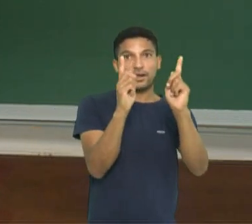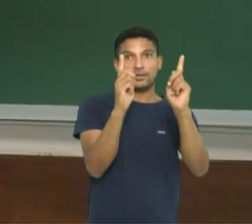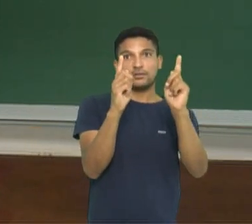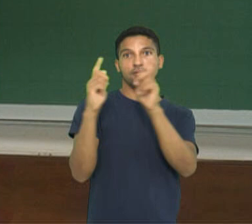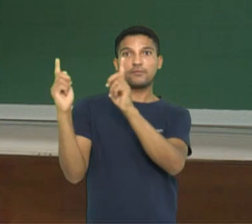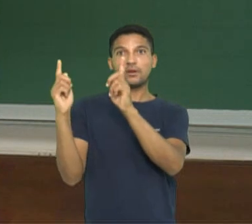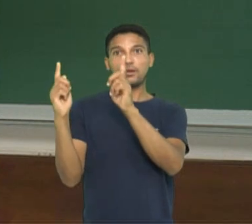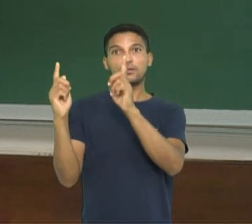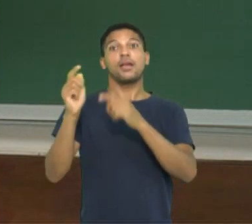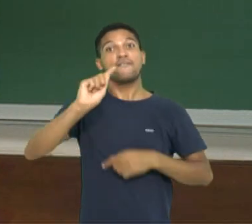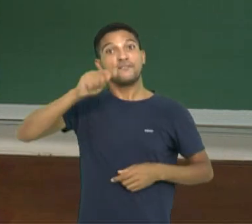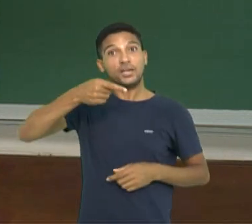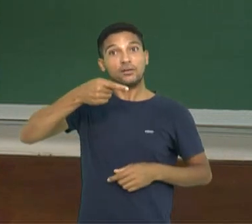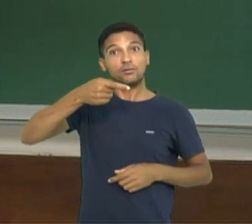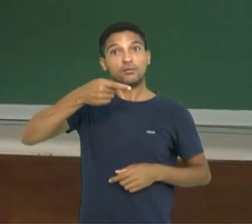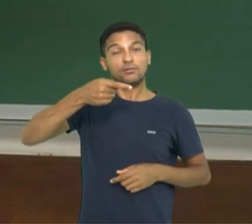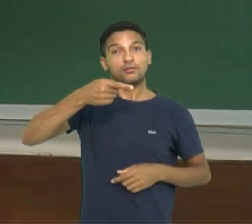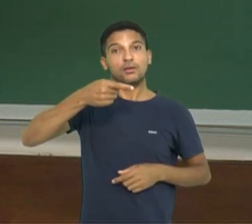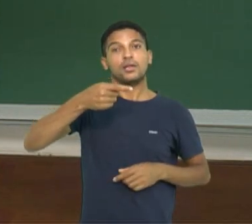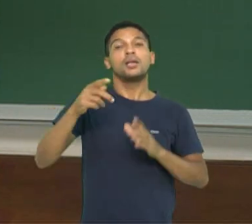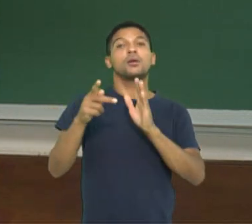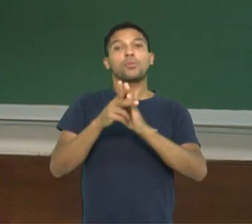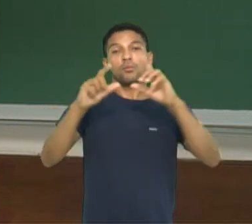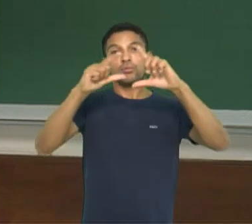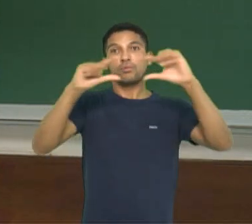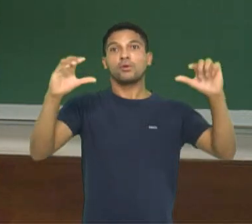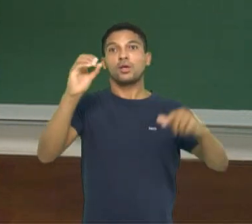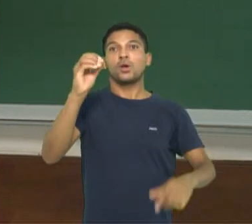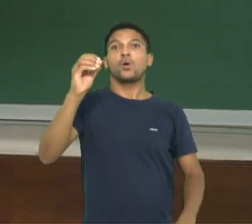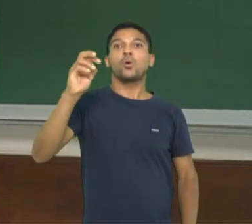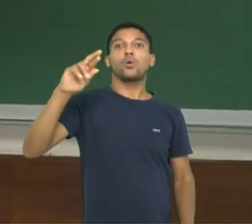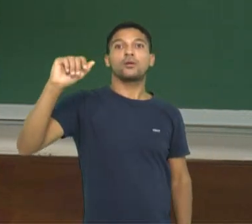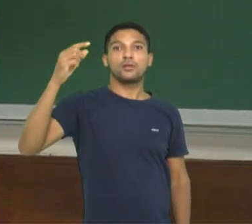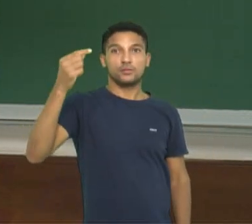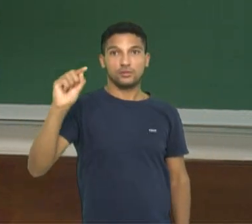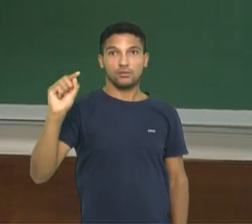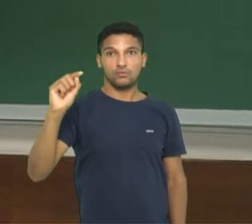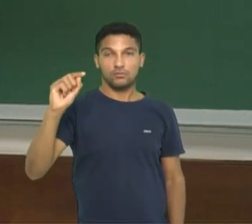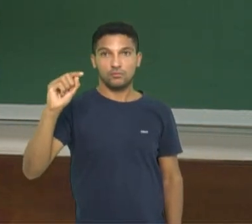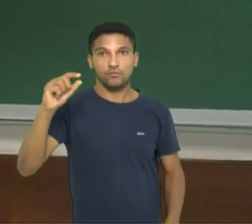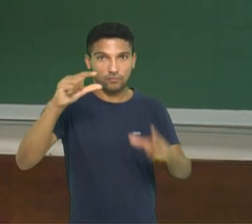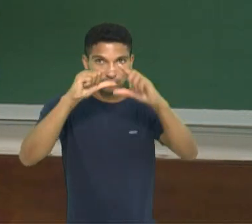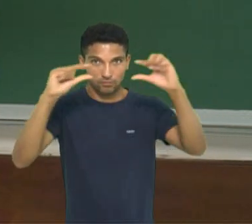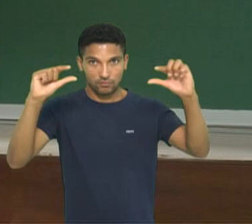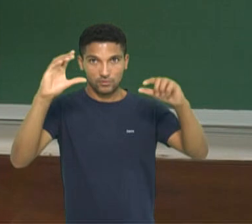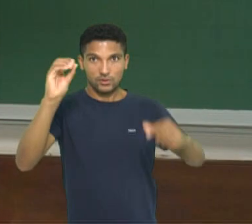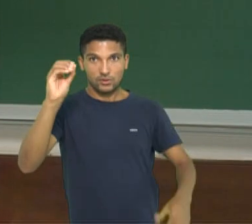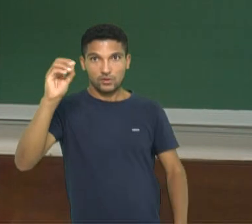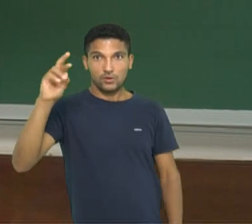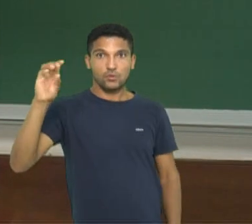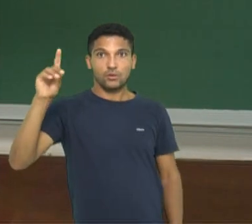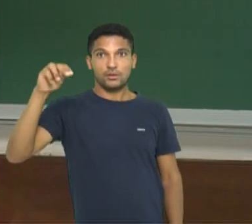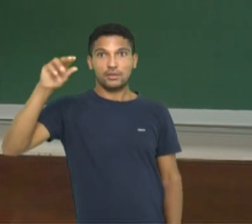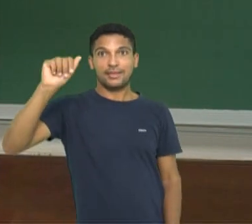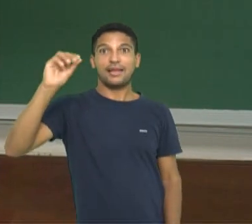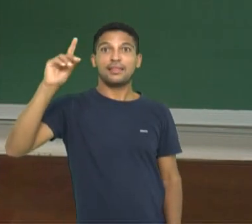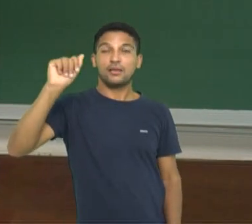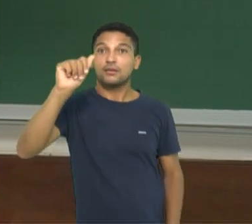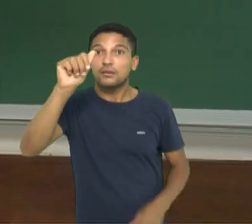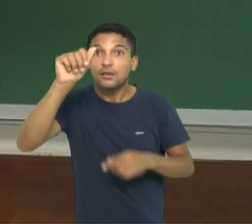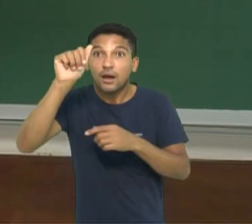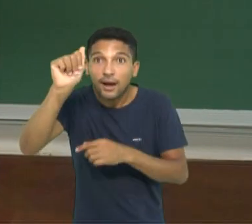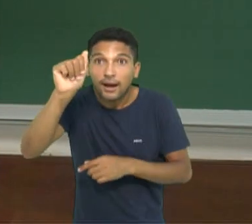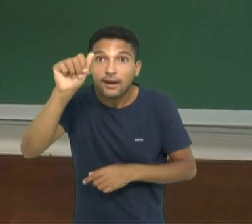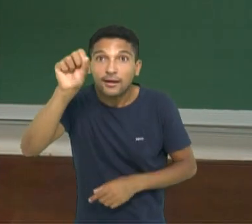ela constitui uma oração coordenada assindética, ou seja, sem conjunção. Percebe? No lugar da